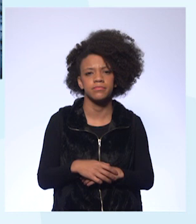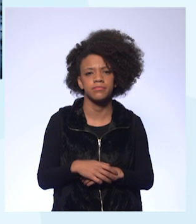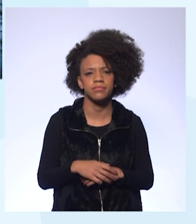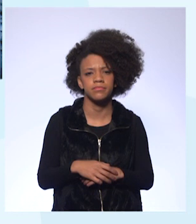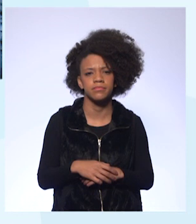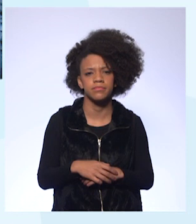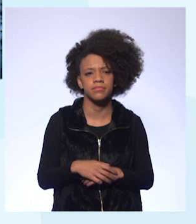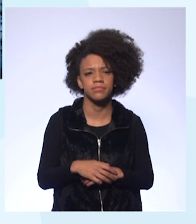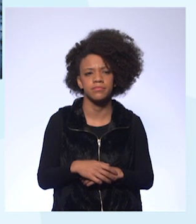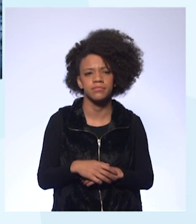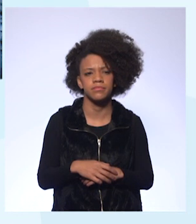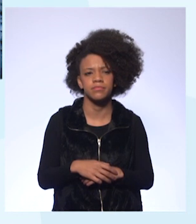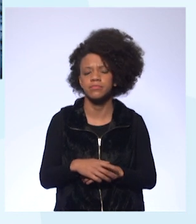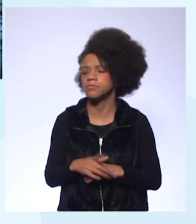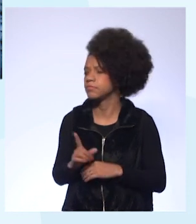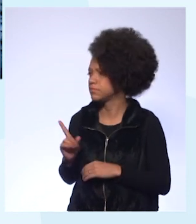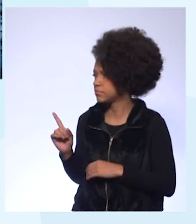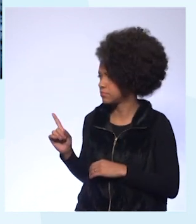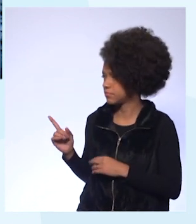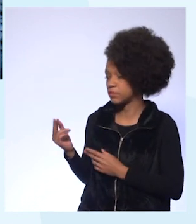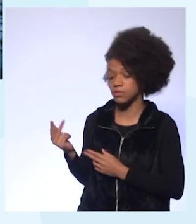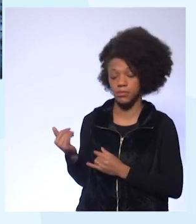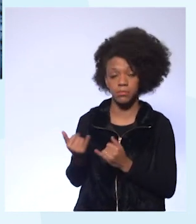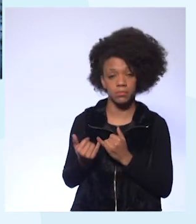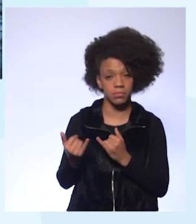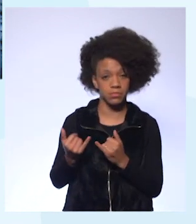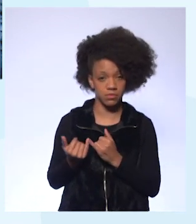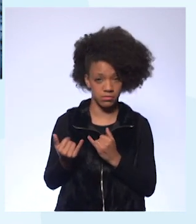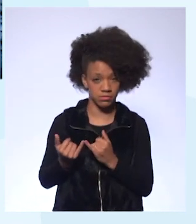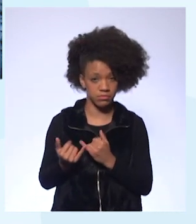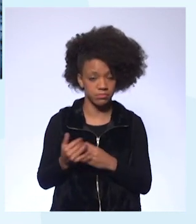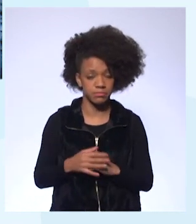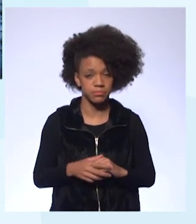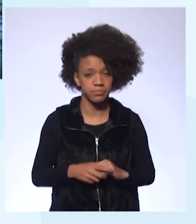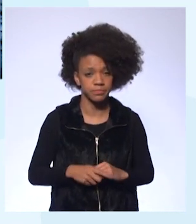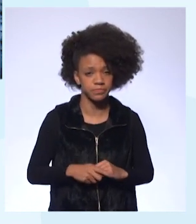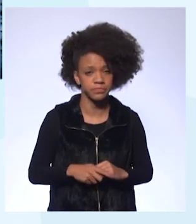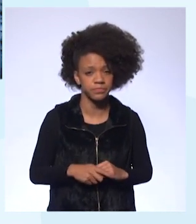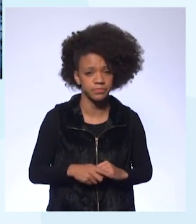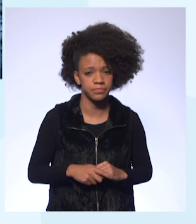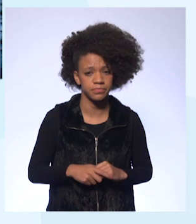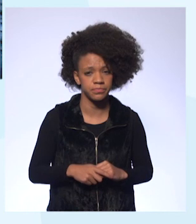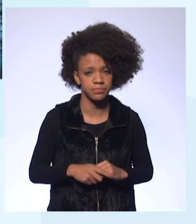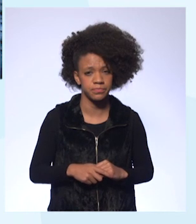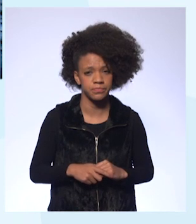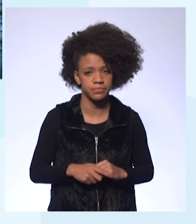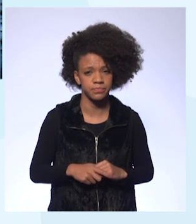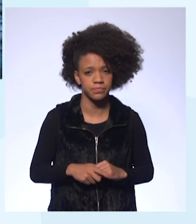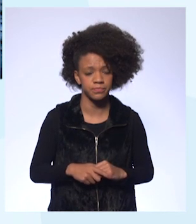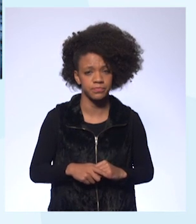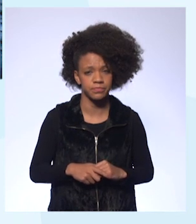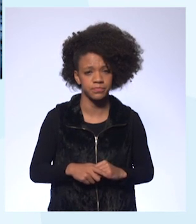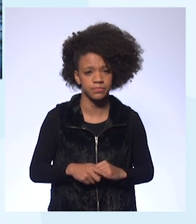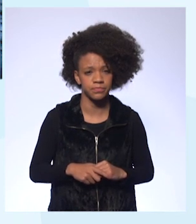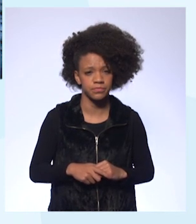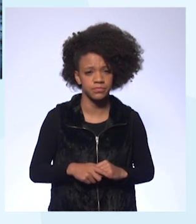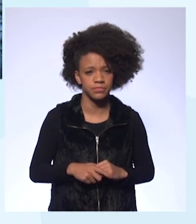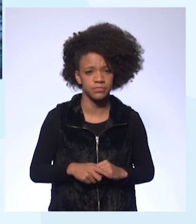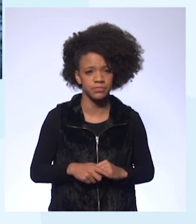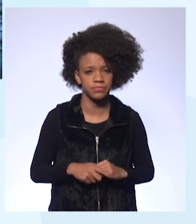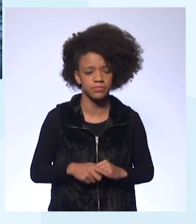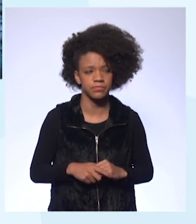der Direct Wonder will be Oi mor